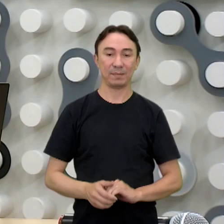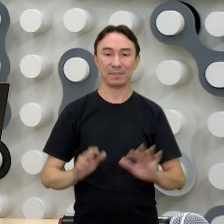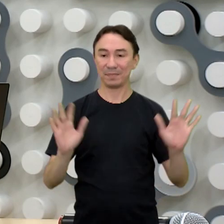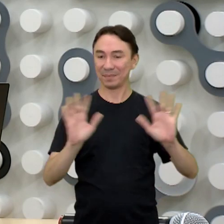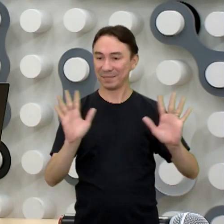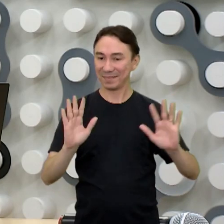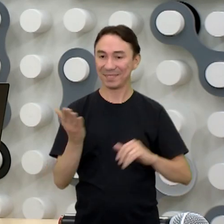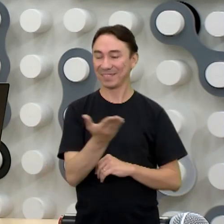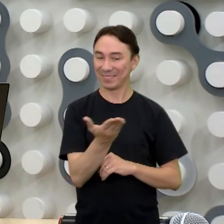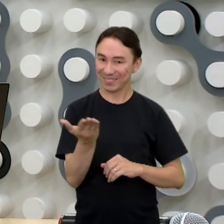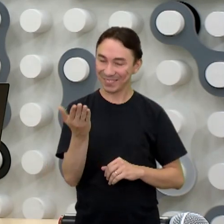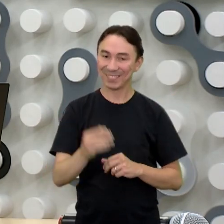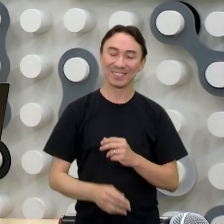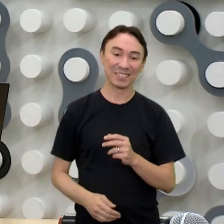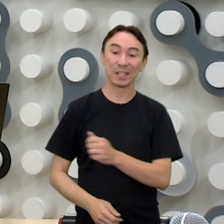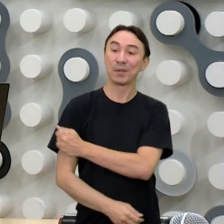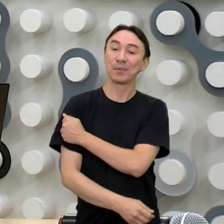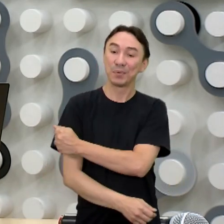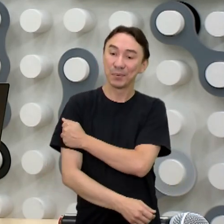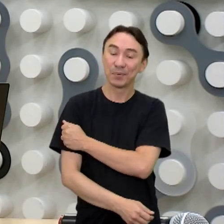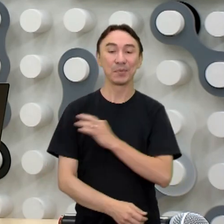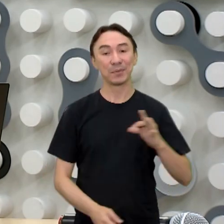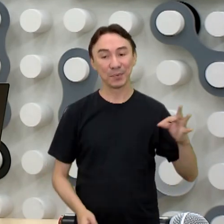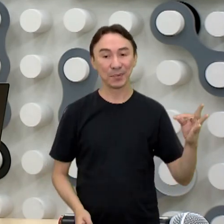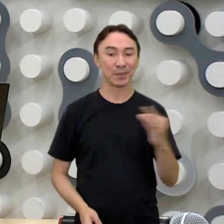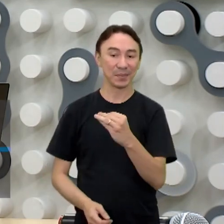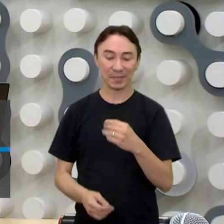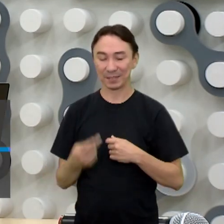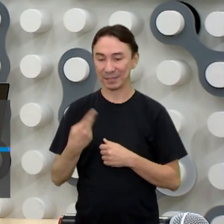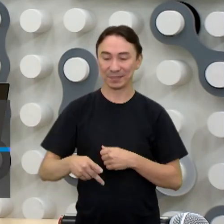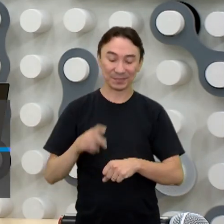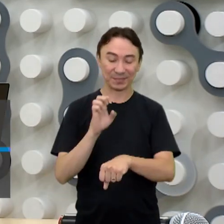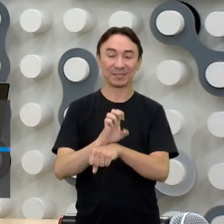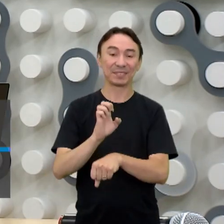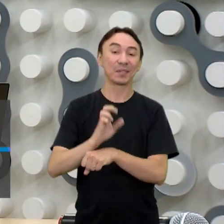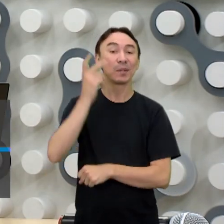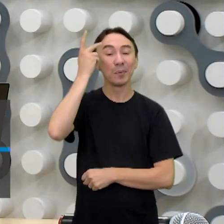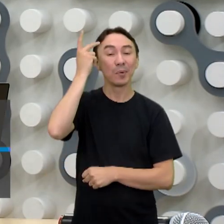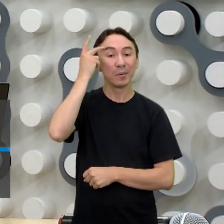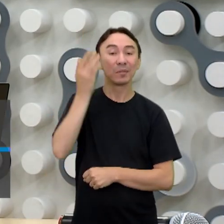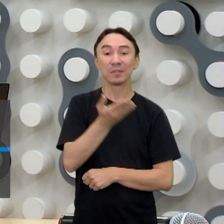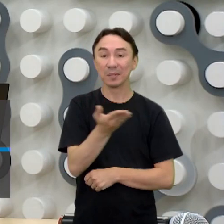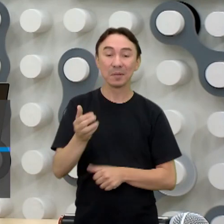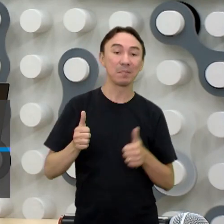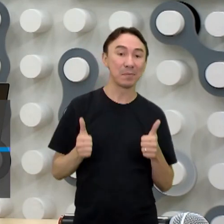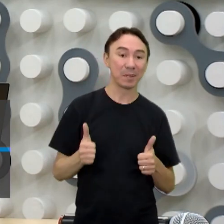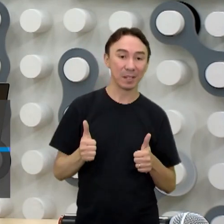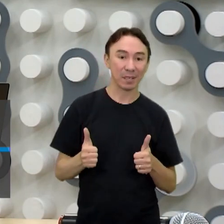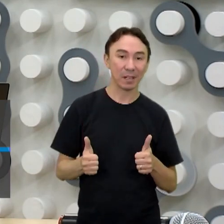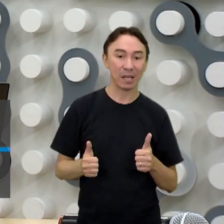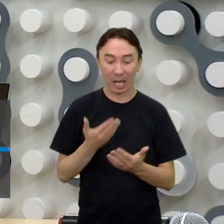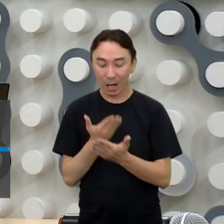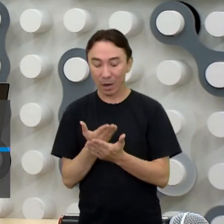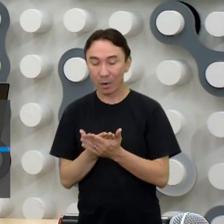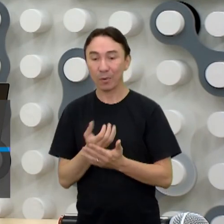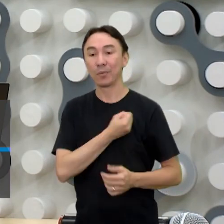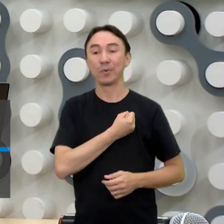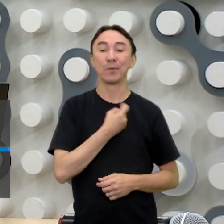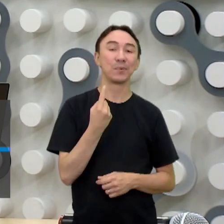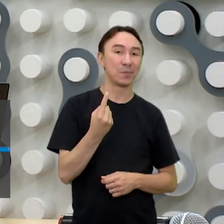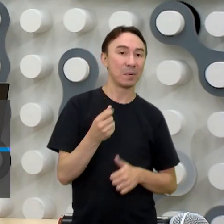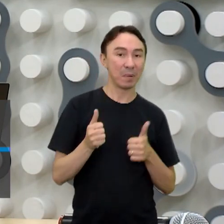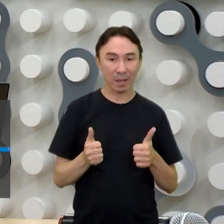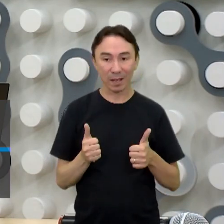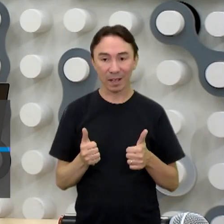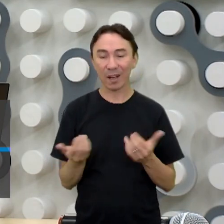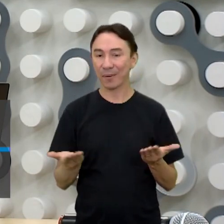Olá, queridíssimos estudantes do estado de São Paulo, tudo bem com vocês? E aí, como é que foi de aula 1? Tudo bem? Agora vamos para a nossa